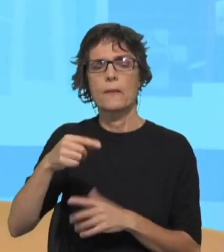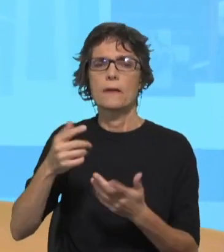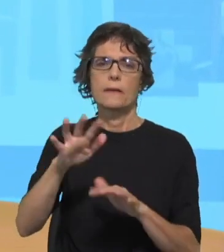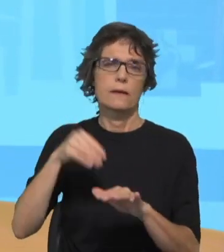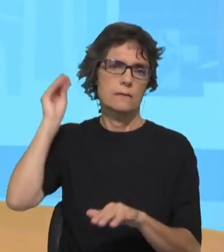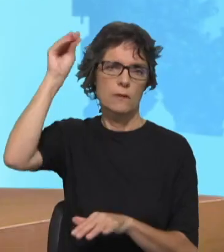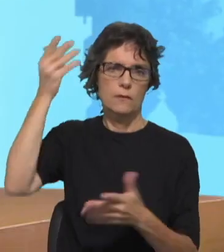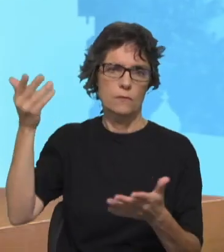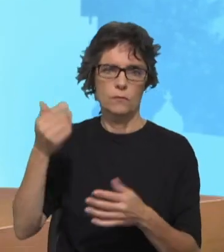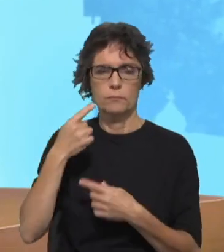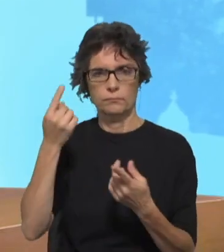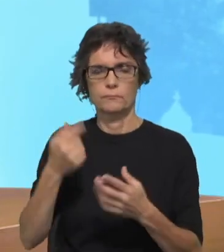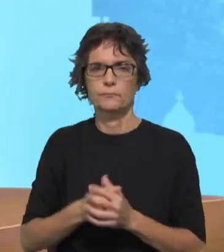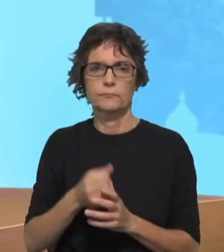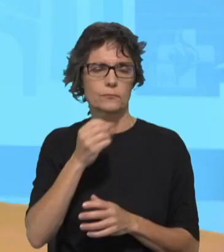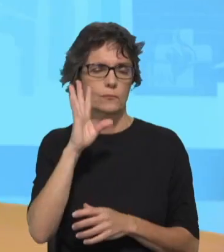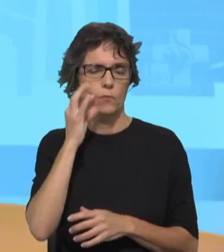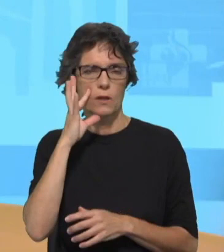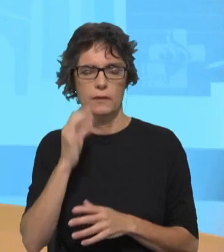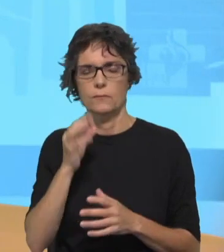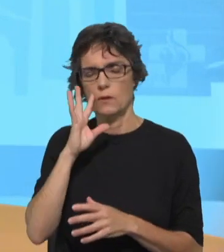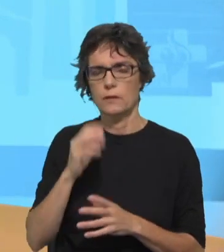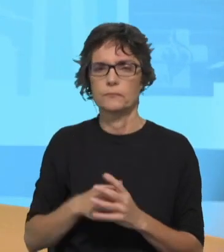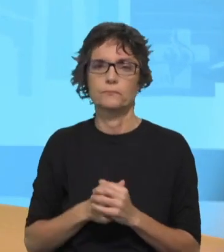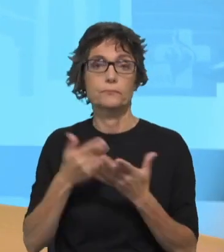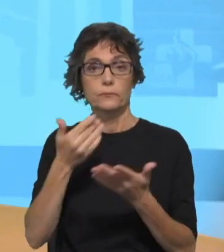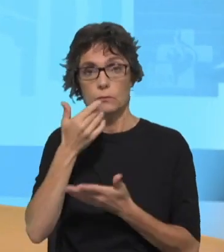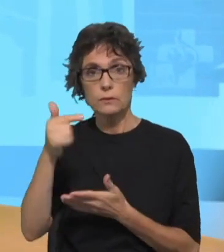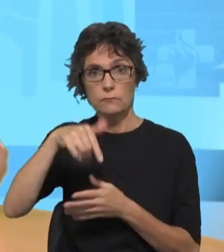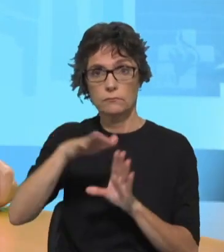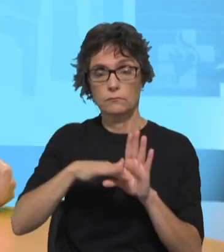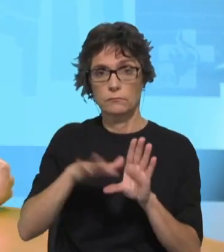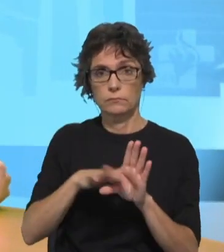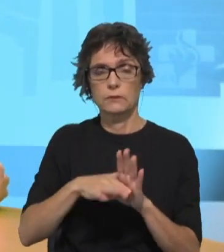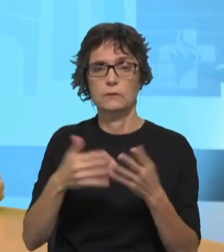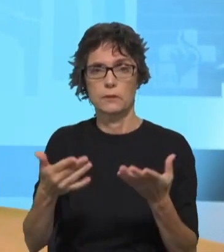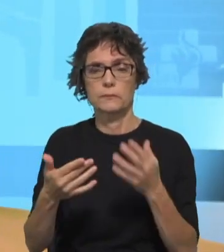Paulo Aido, boa tarde. Olá, boa tarde. Obrigado por estares novamente neste programa, aqui